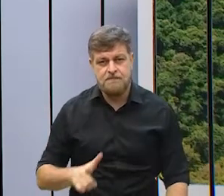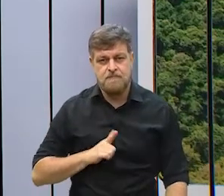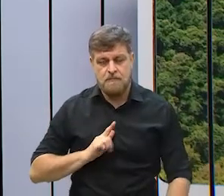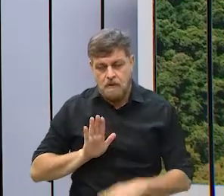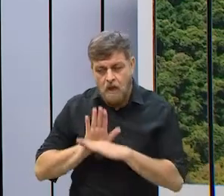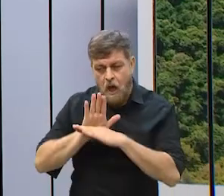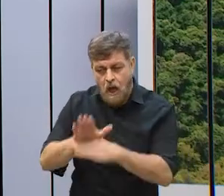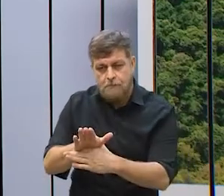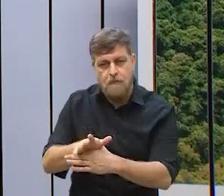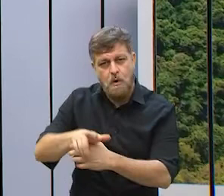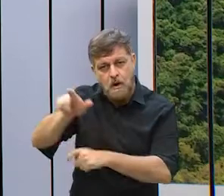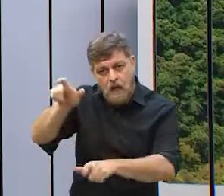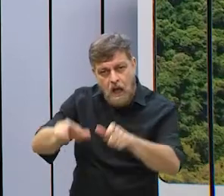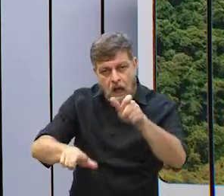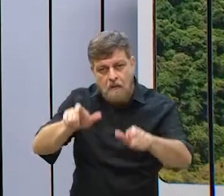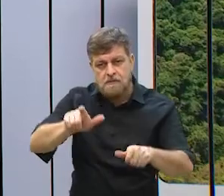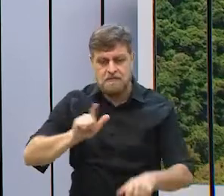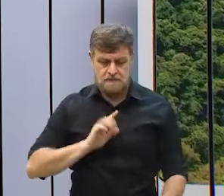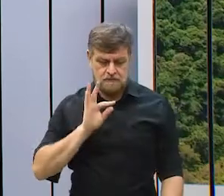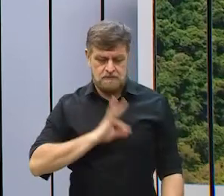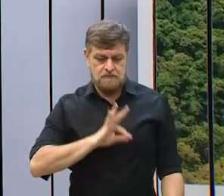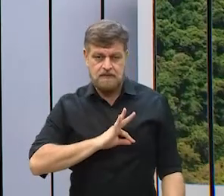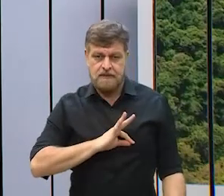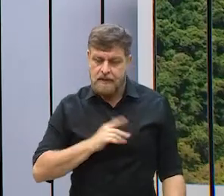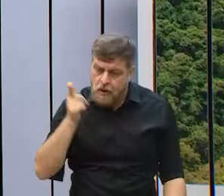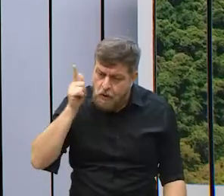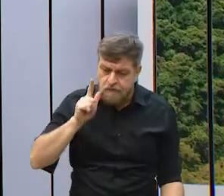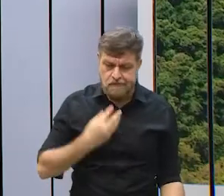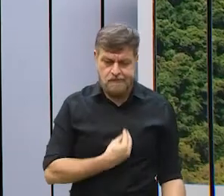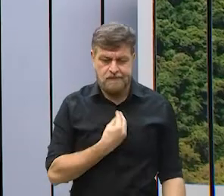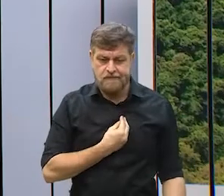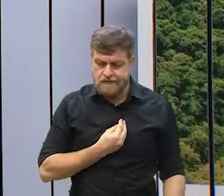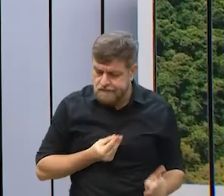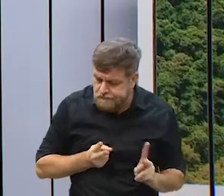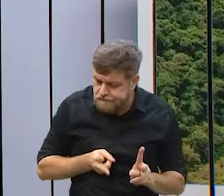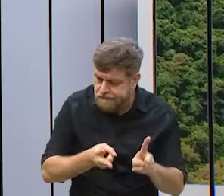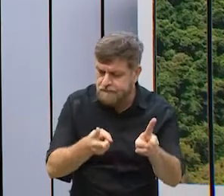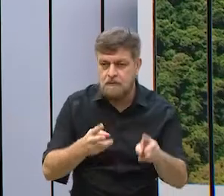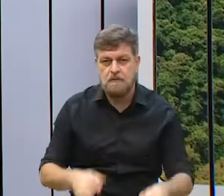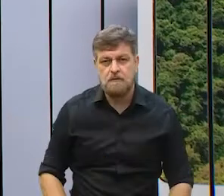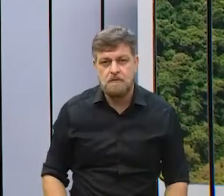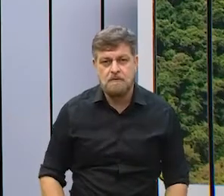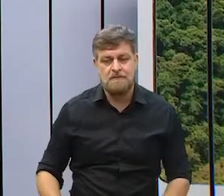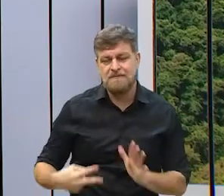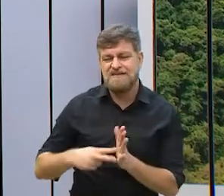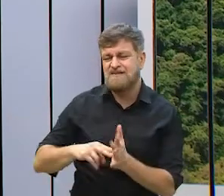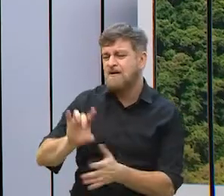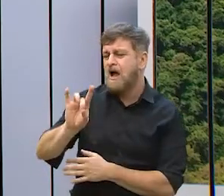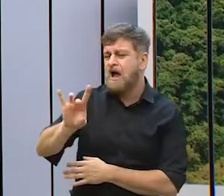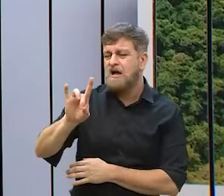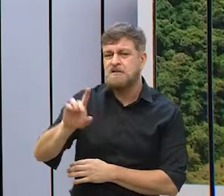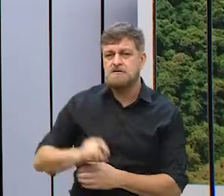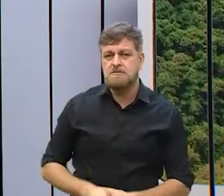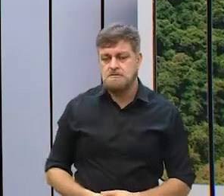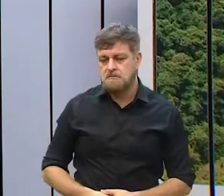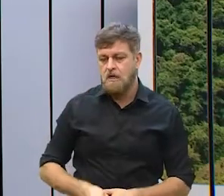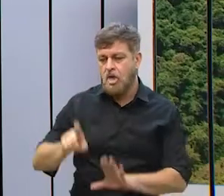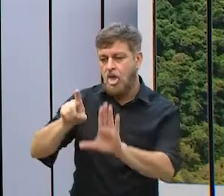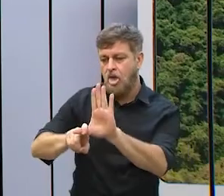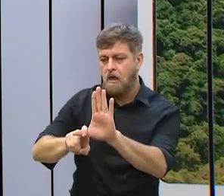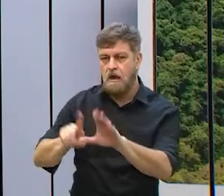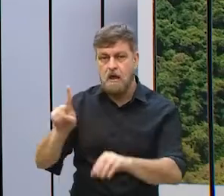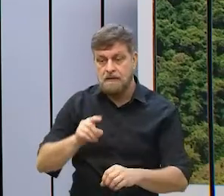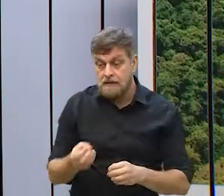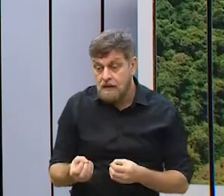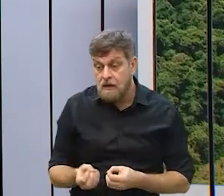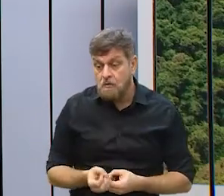auxílio, para que a pessoa tenha o mínimo para sobreviver, né? E não é só dar o peixe, também ensinar a pescar,